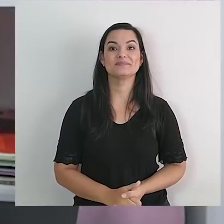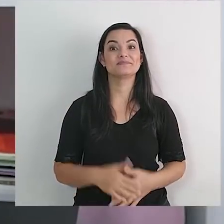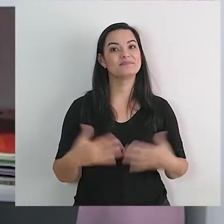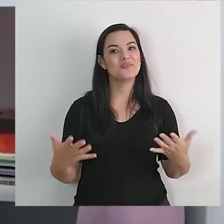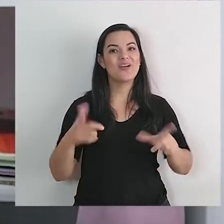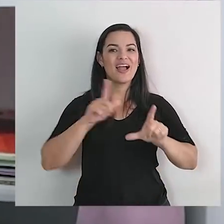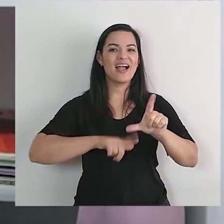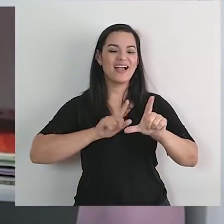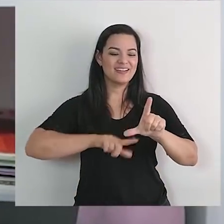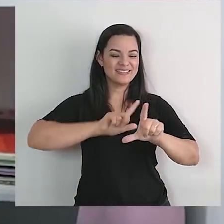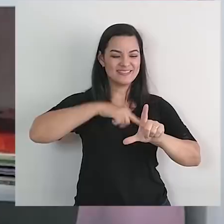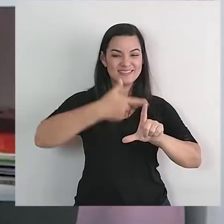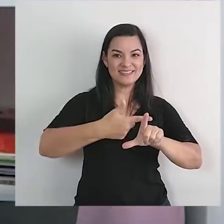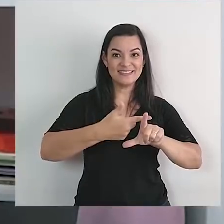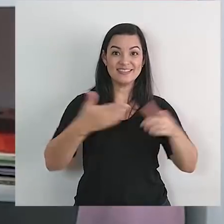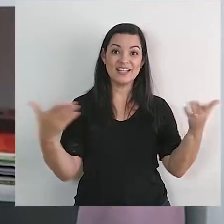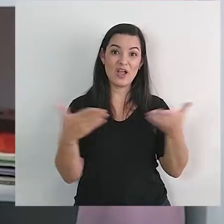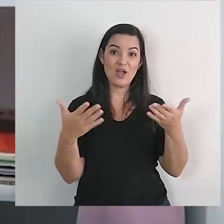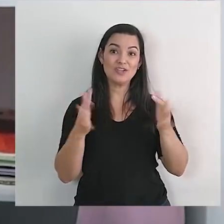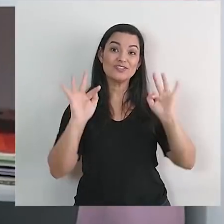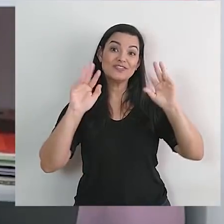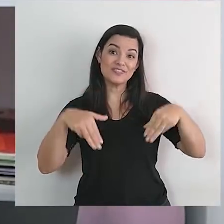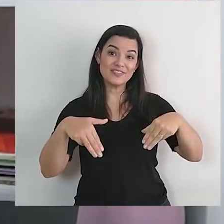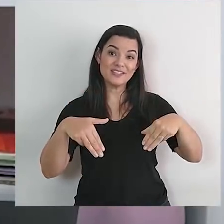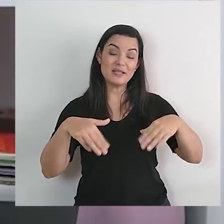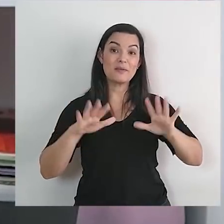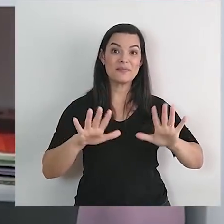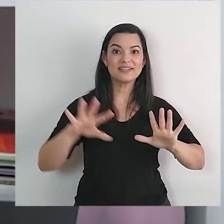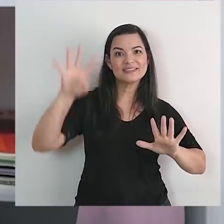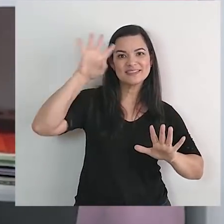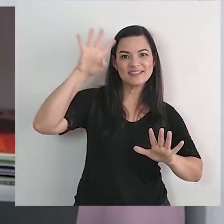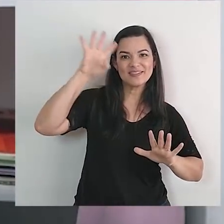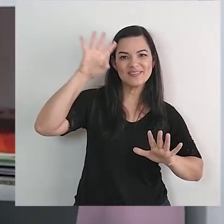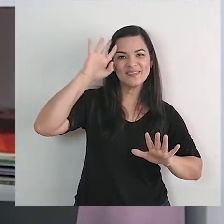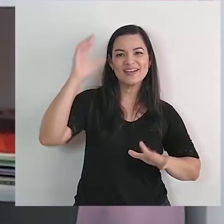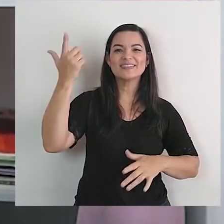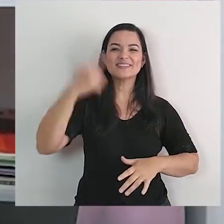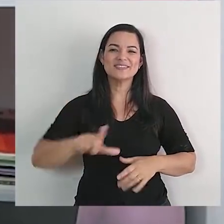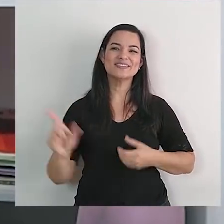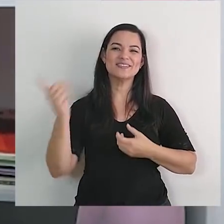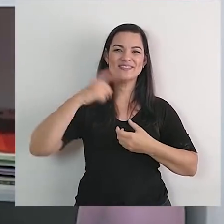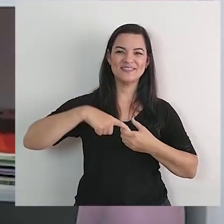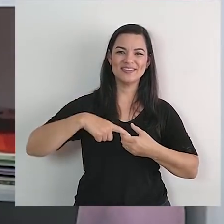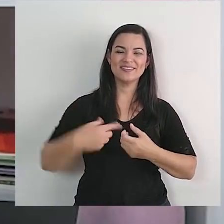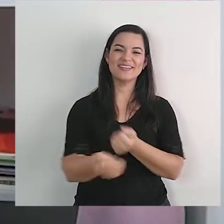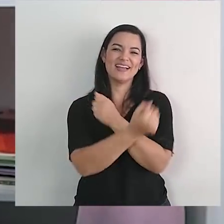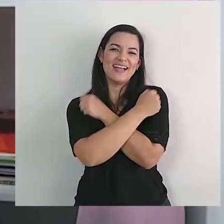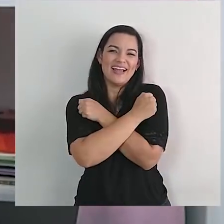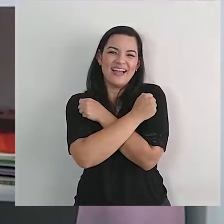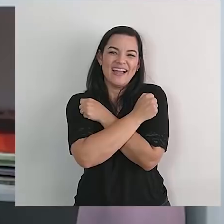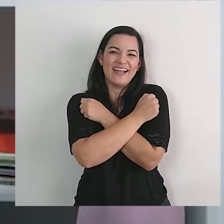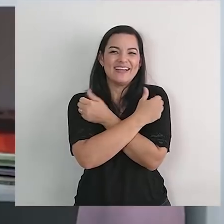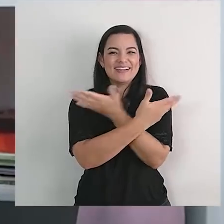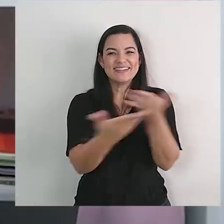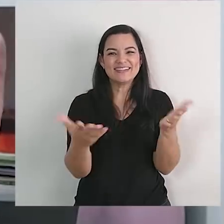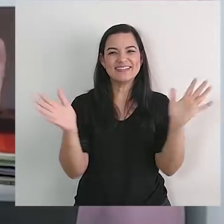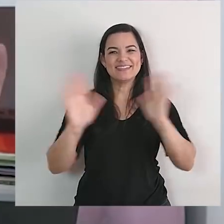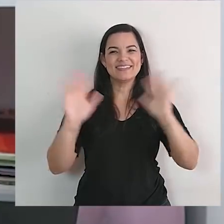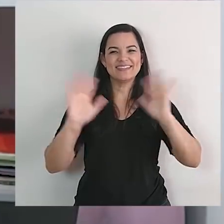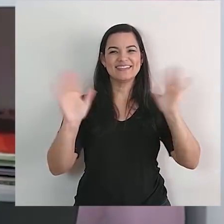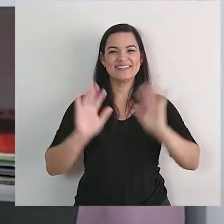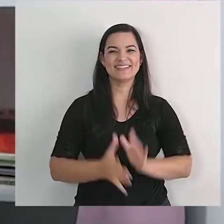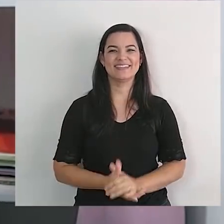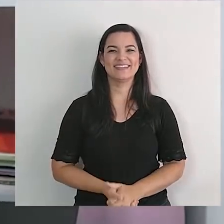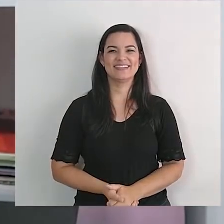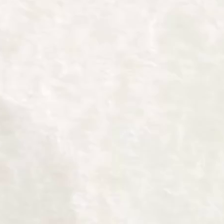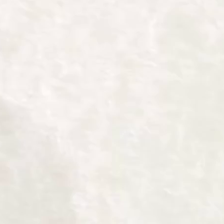Crianças, o Além das Letras hoje está terminando, mas na quarta-feira nós estamos de volta. Um grande abraço para vocês e até